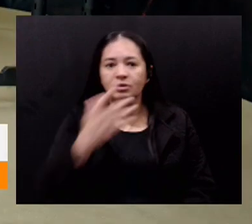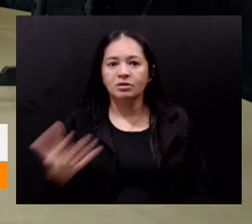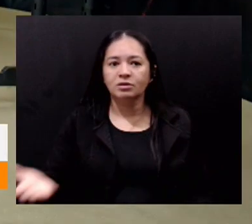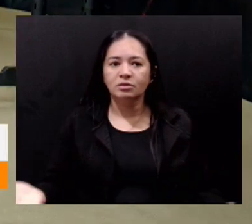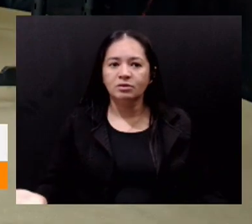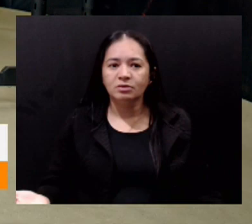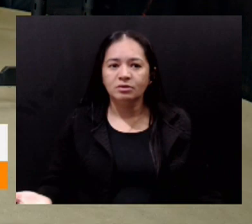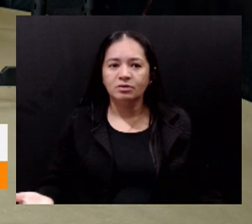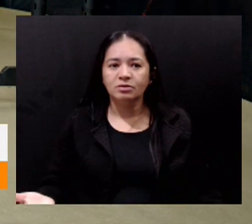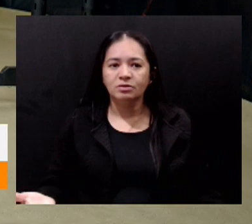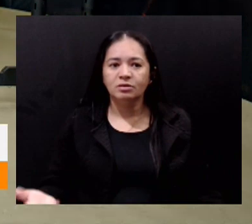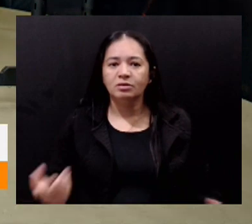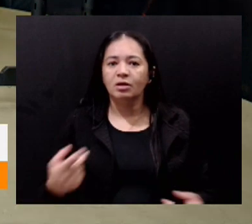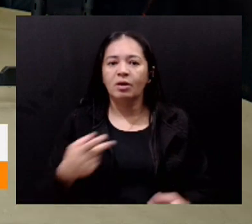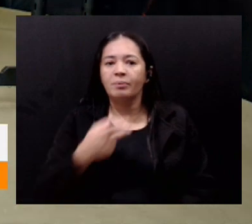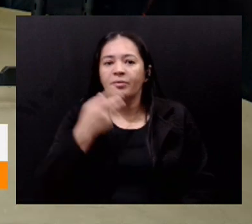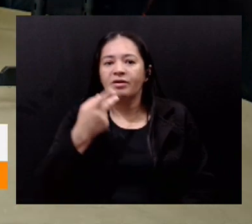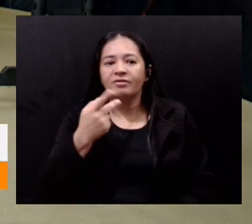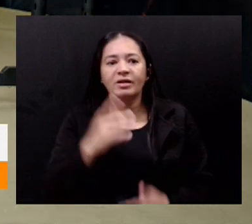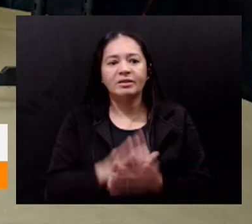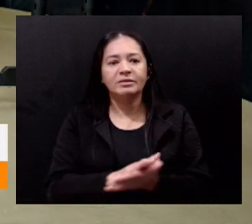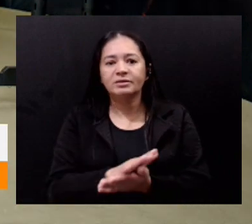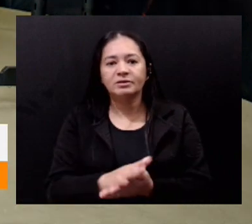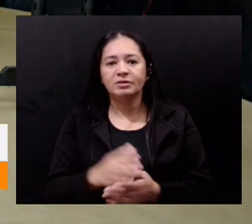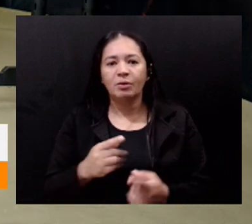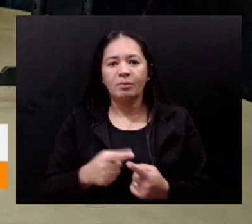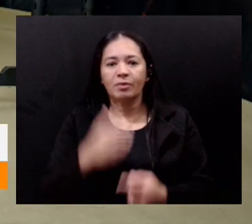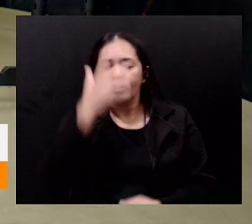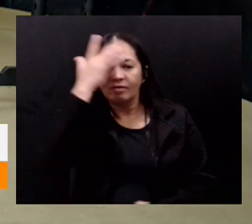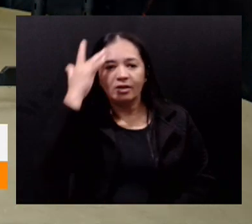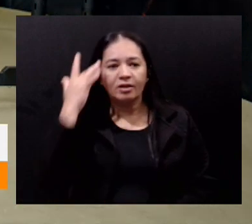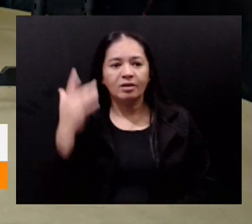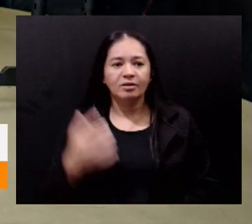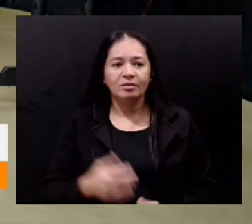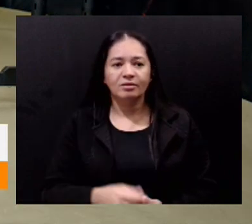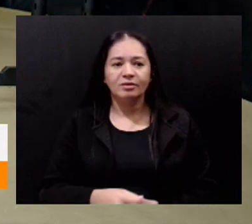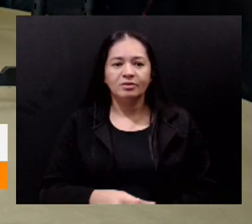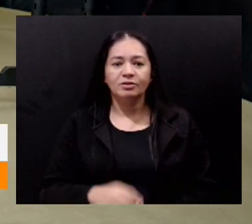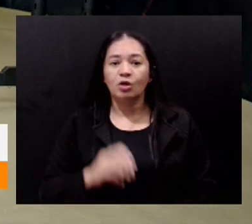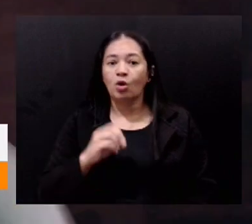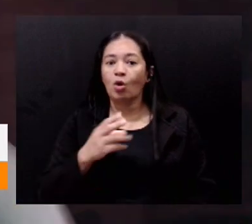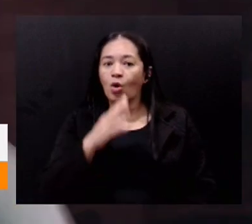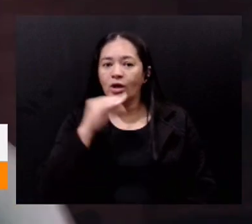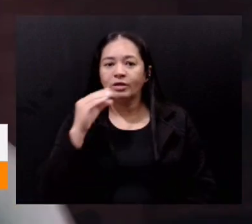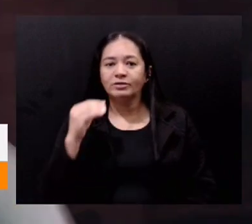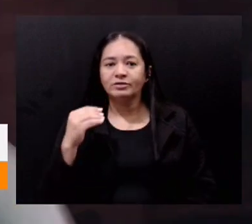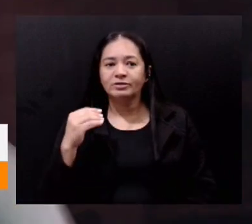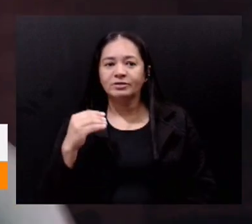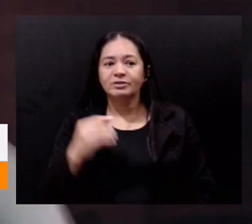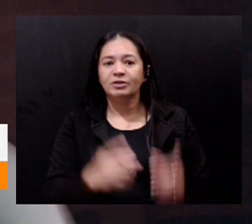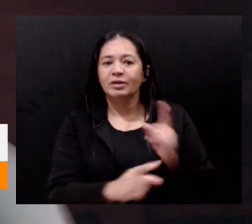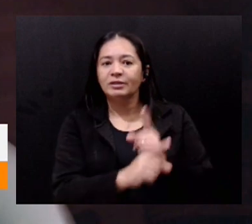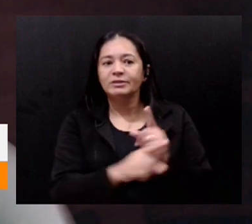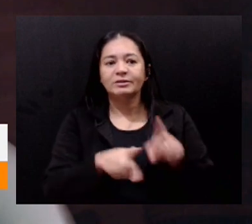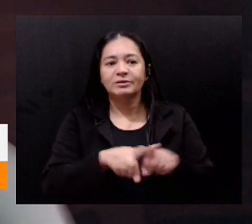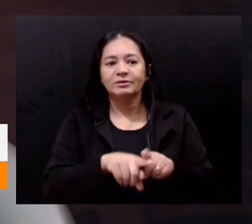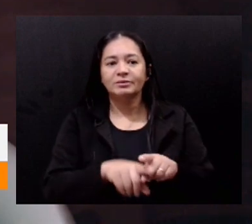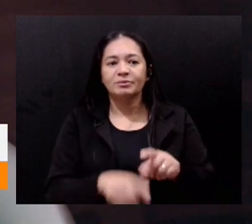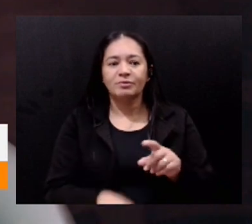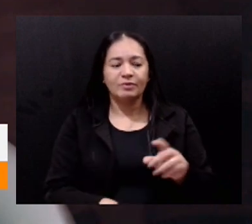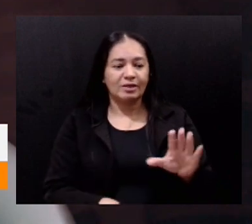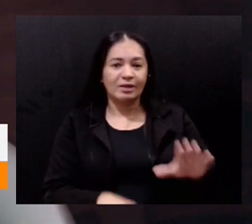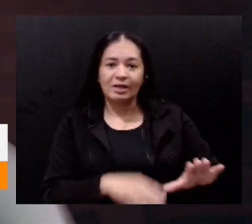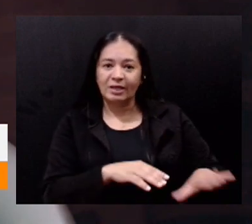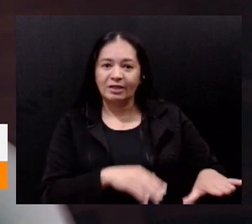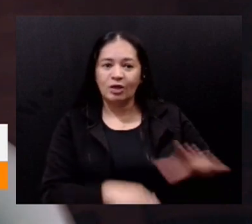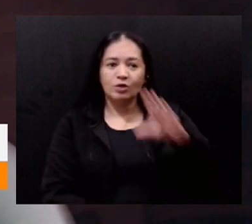falar com falar. uma pessoa. Ou então os adolescentes, né, eu atendo bastante adolescente, os adolescentes, por exemplo, como a mãe e o